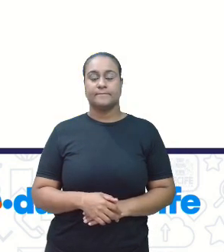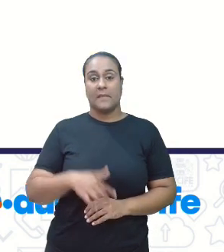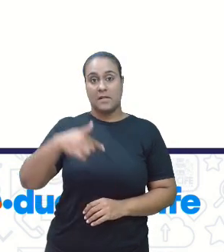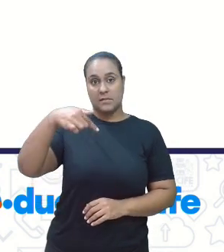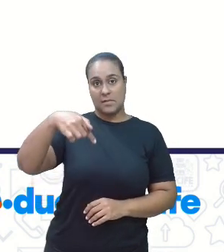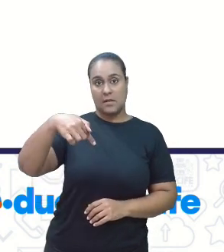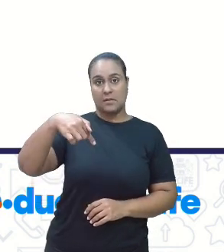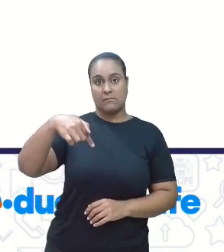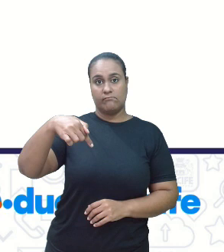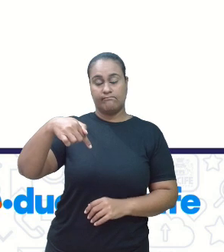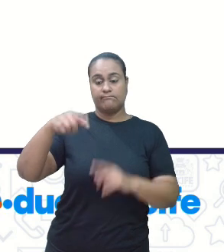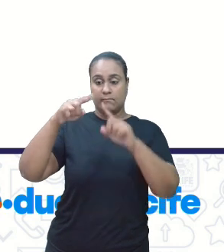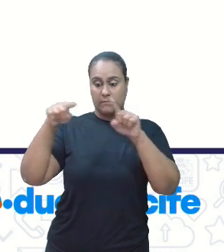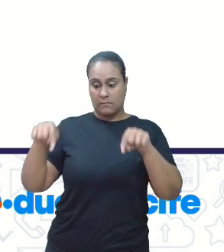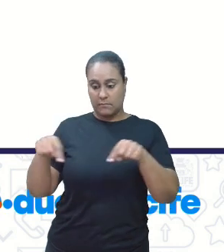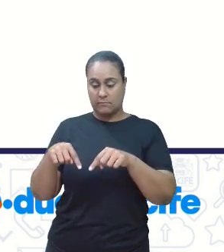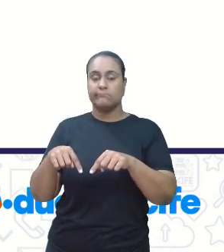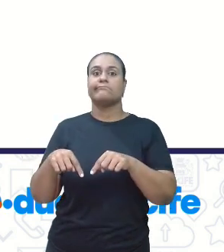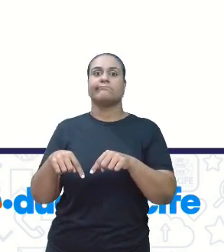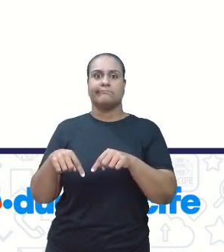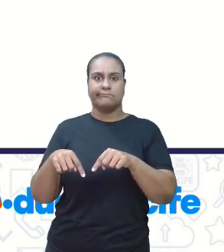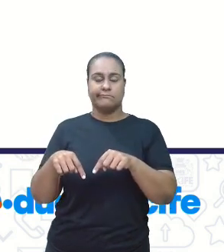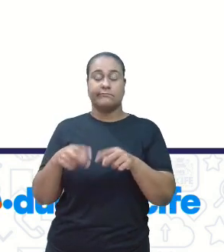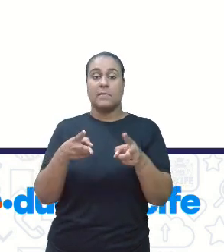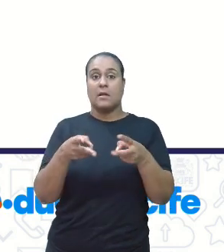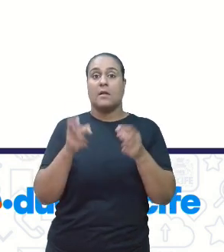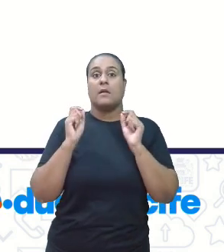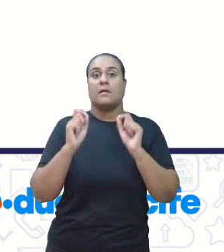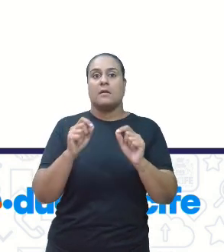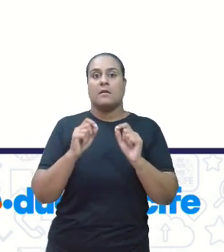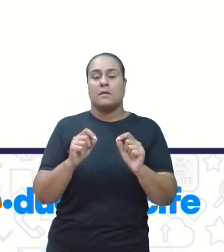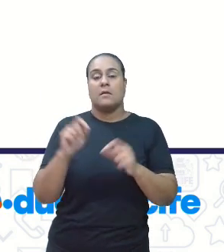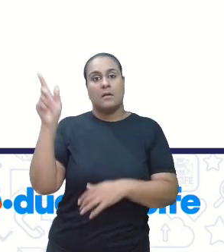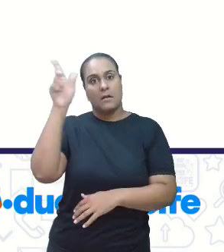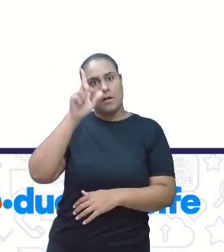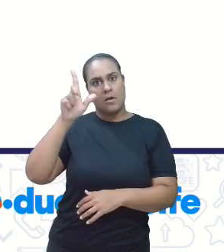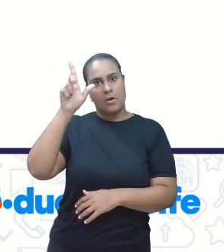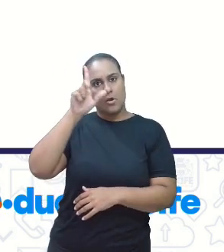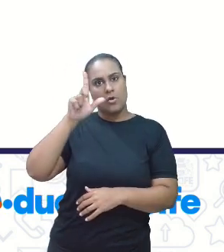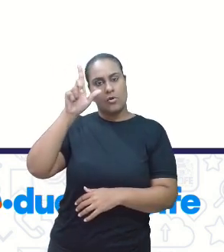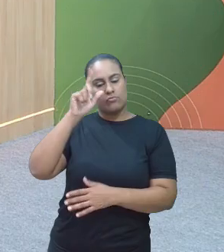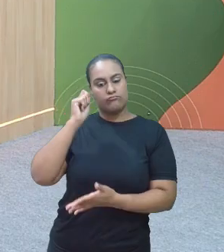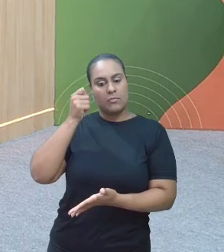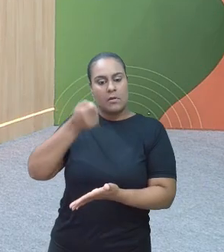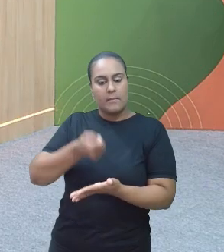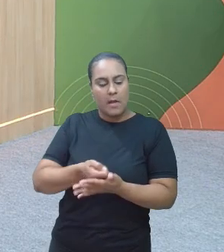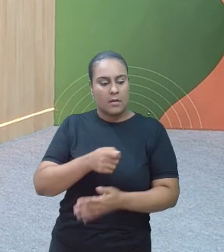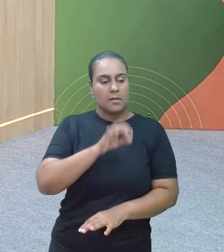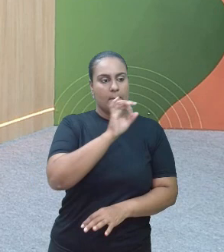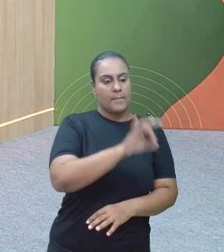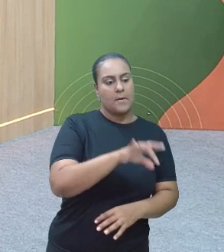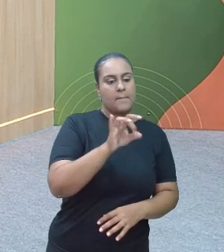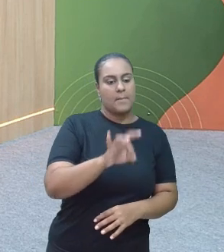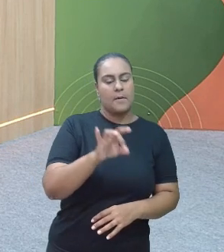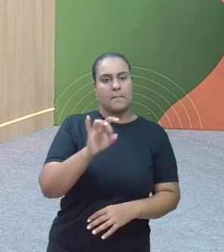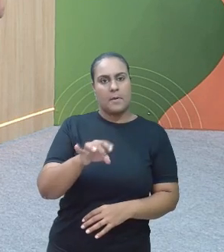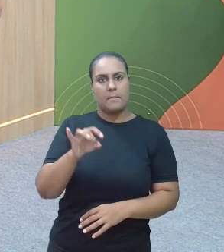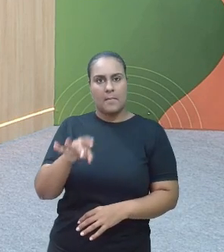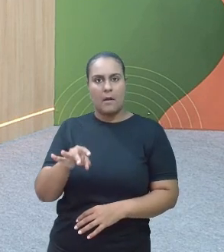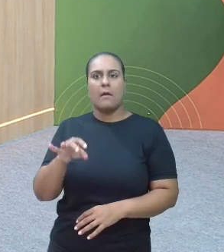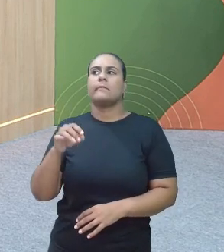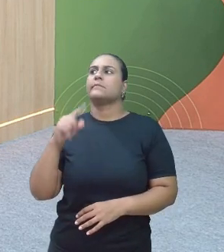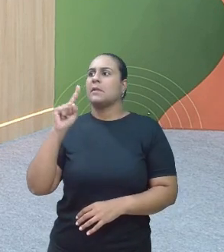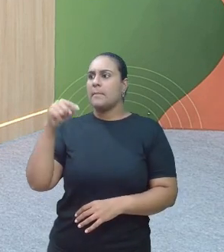7 lados, né? Então, perceba que a lógica sendo aplicada a todos, eu consigo ir para o 7º,